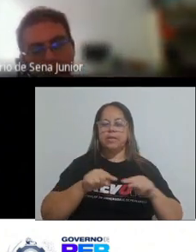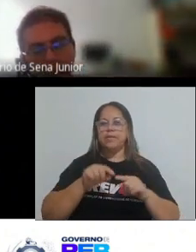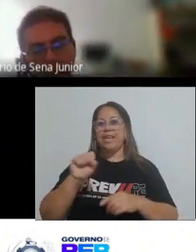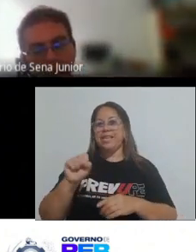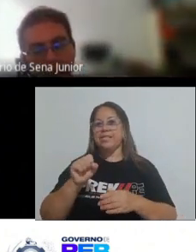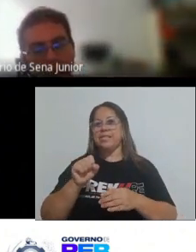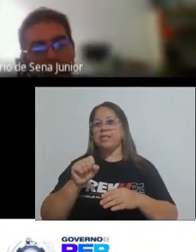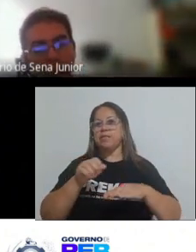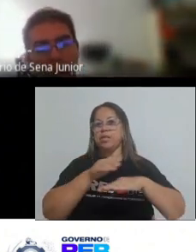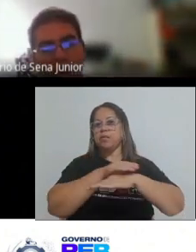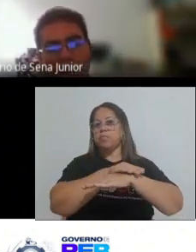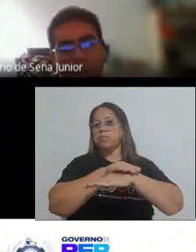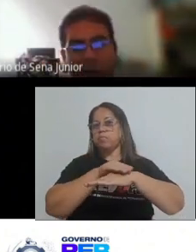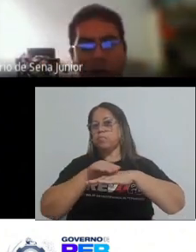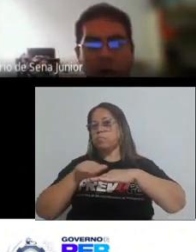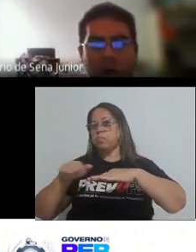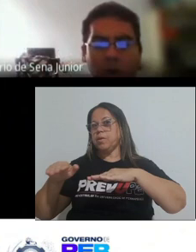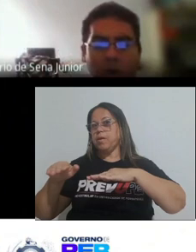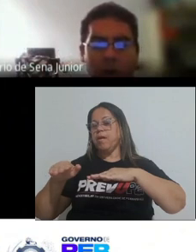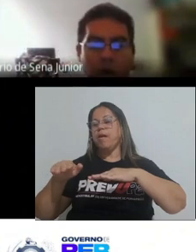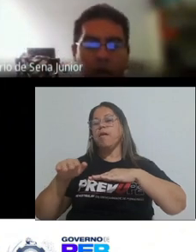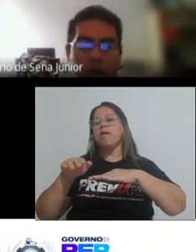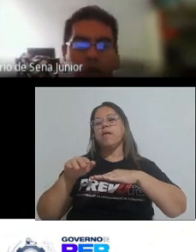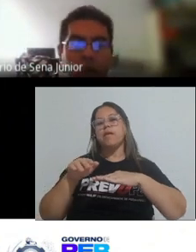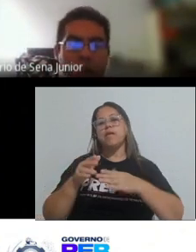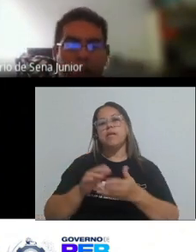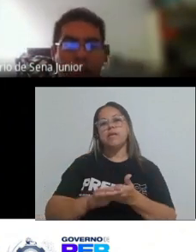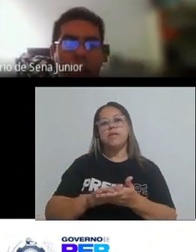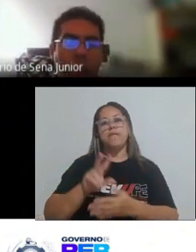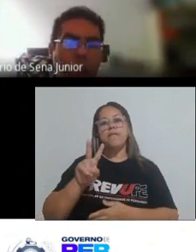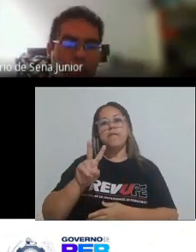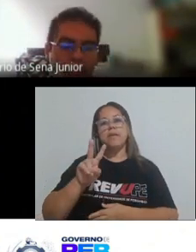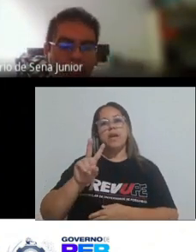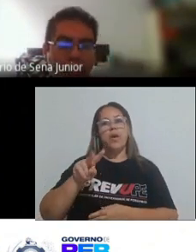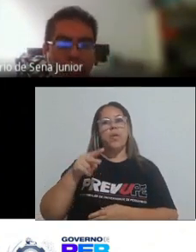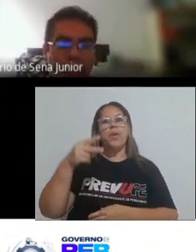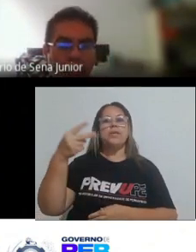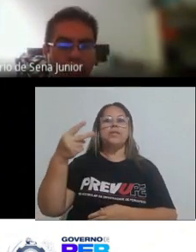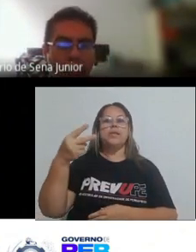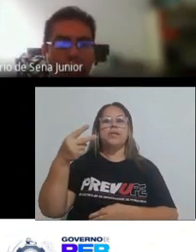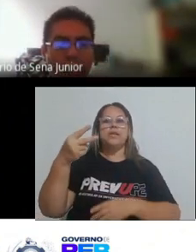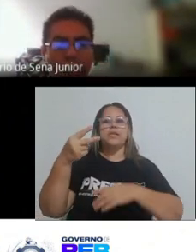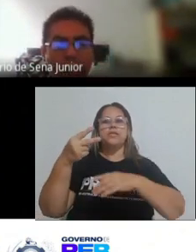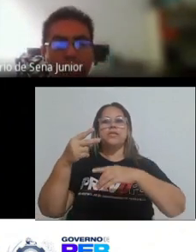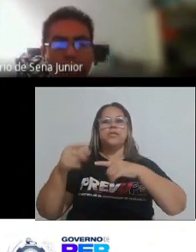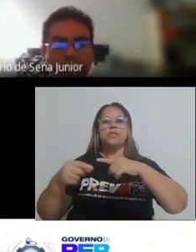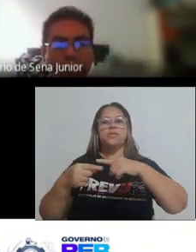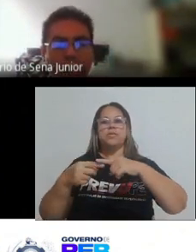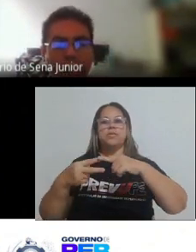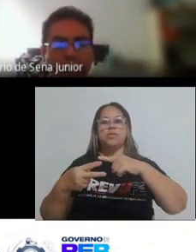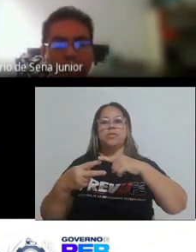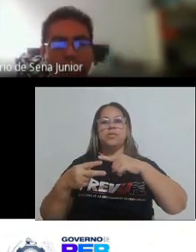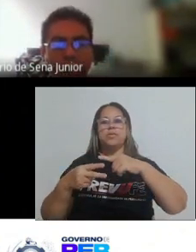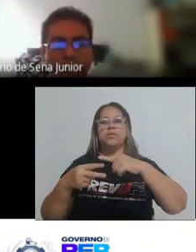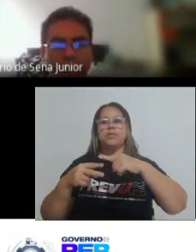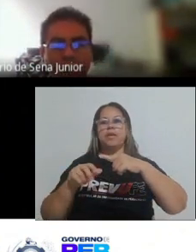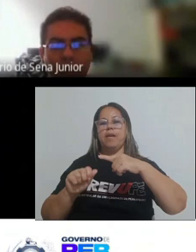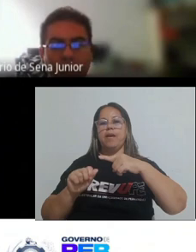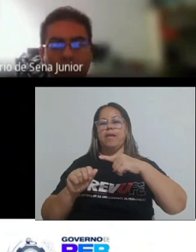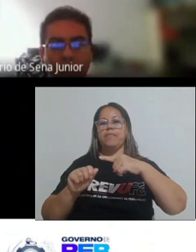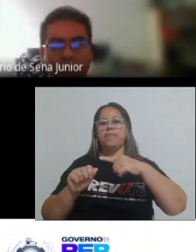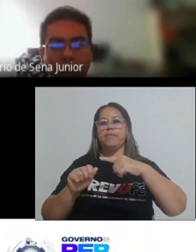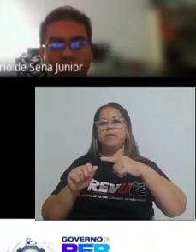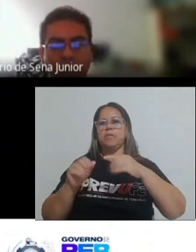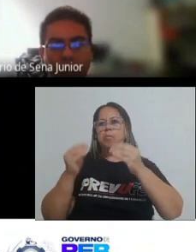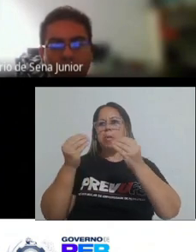percorrido pelo bloco vai ser V quadrado sobre 2 menos 2A.